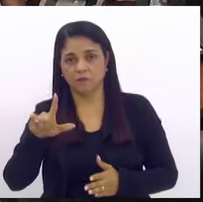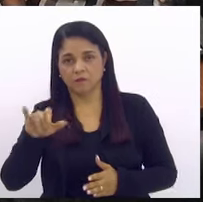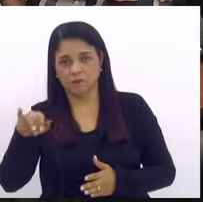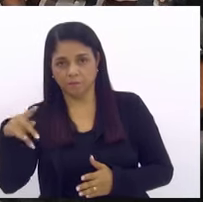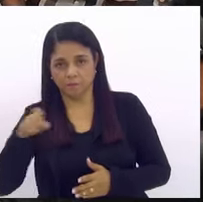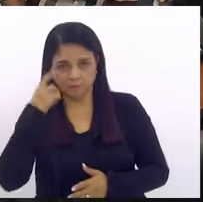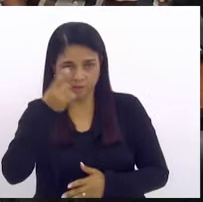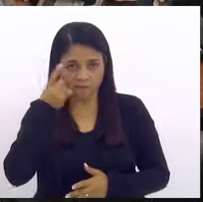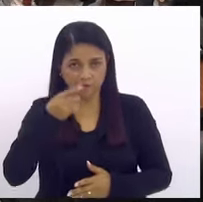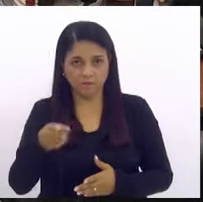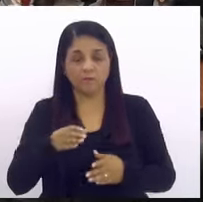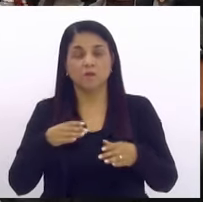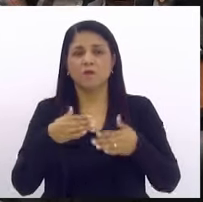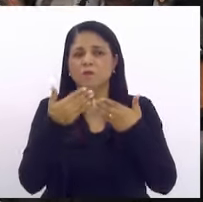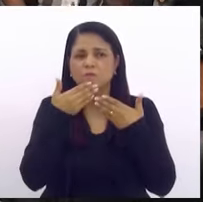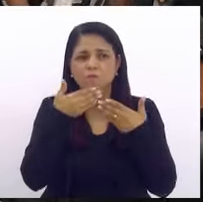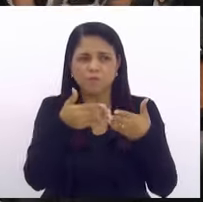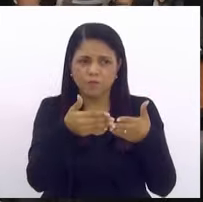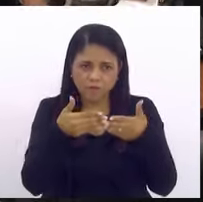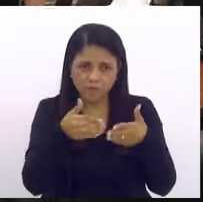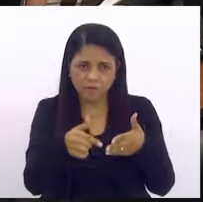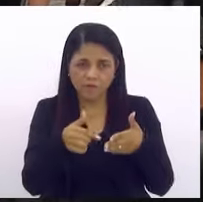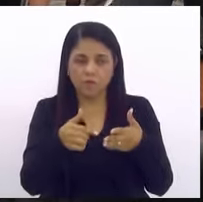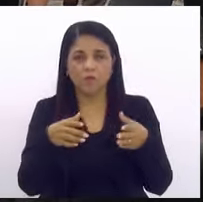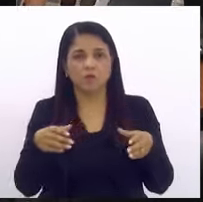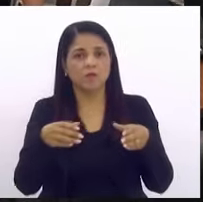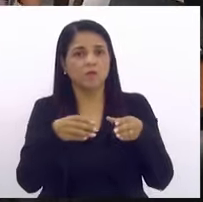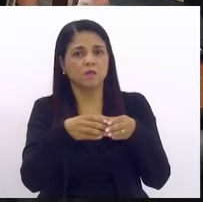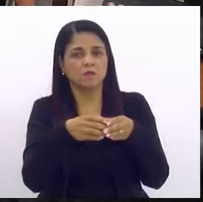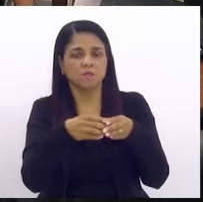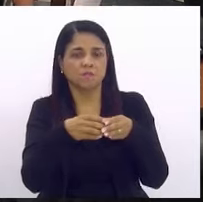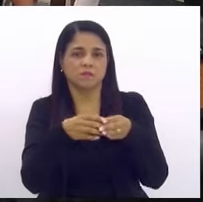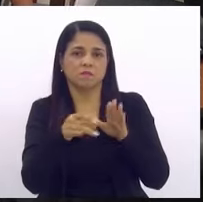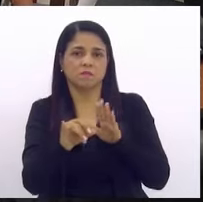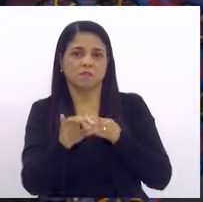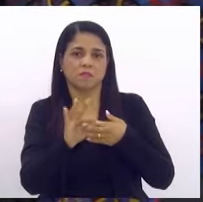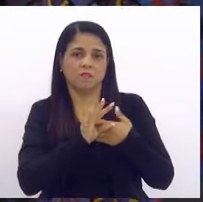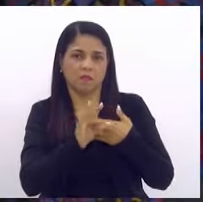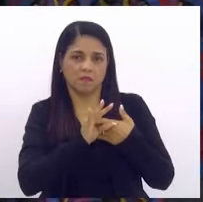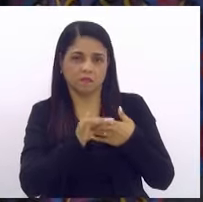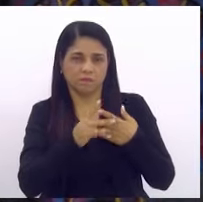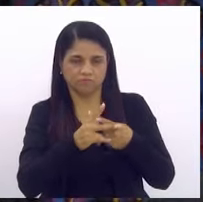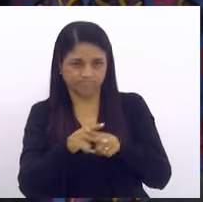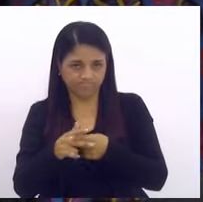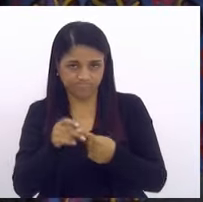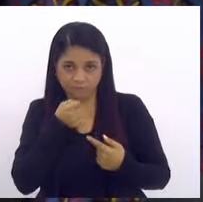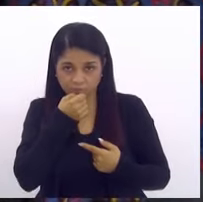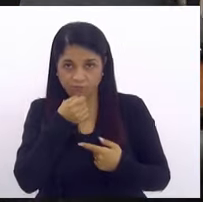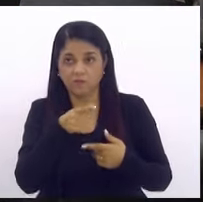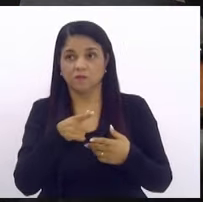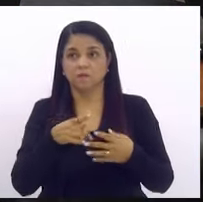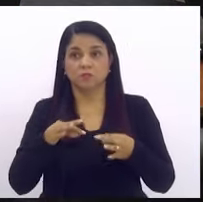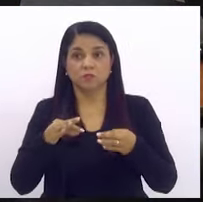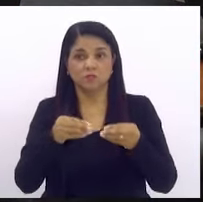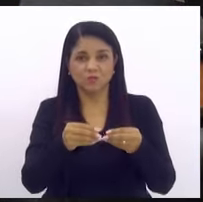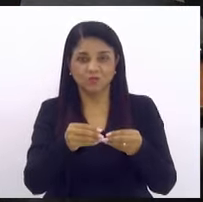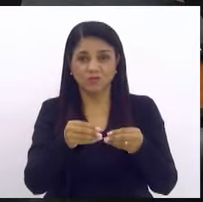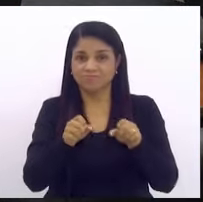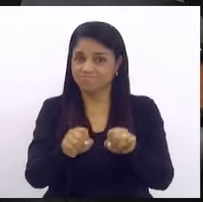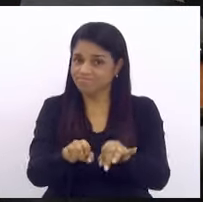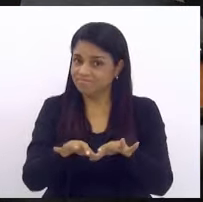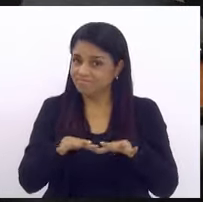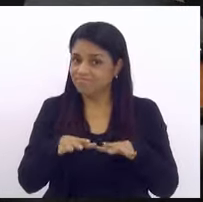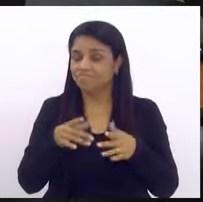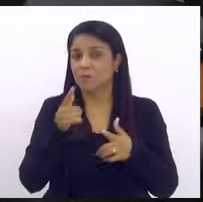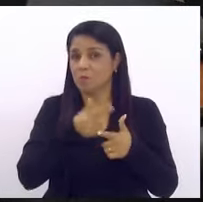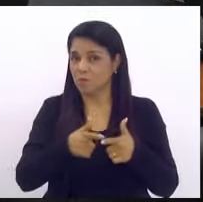Por favor, equipe técnica da Assembleia, corrigir o microfone aqui, por favor. Pela manutenção, presidente. Toda a sessão está dando problema nesse